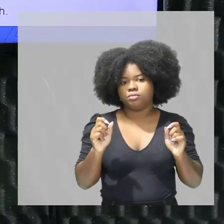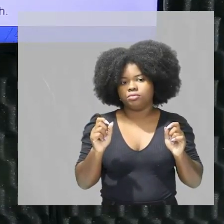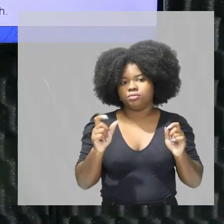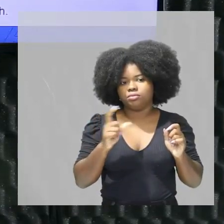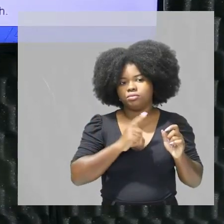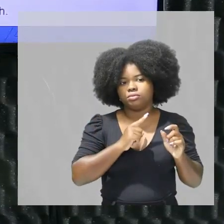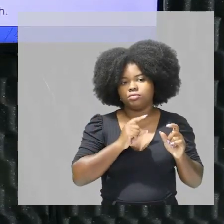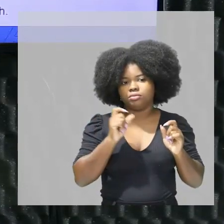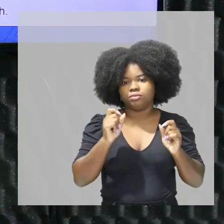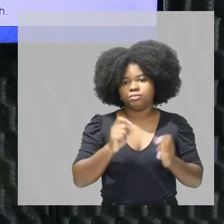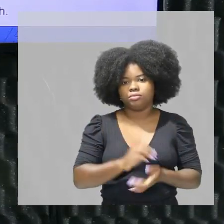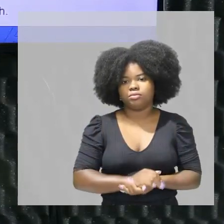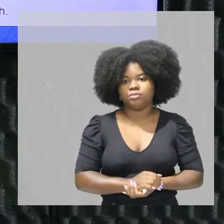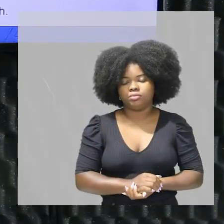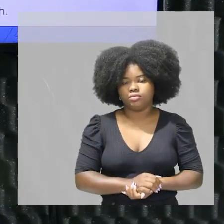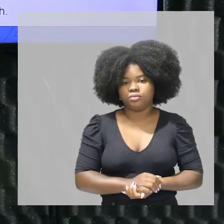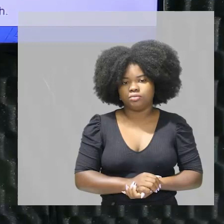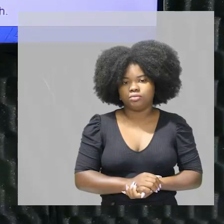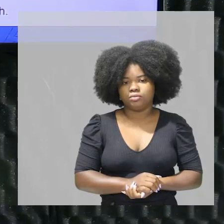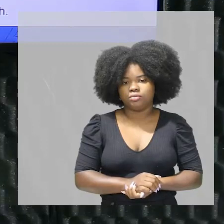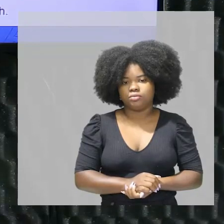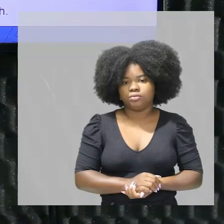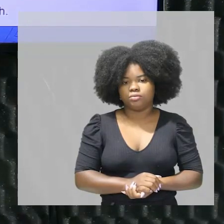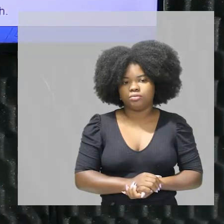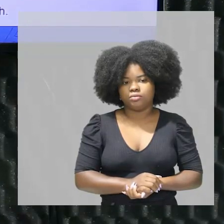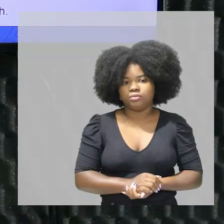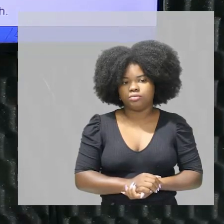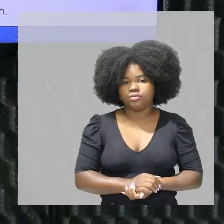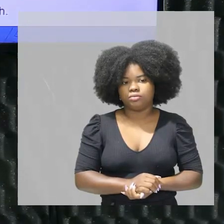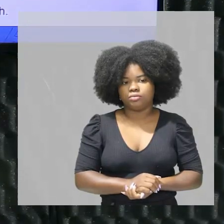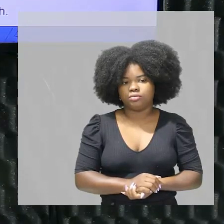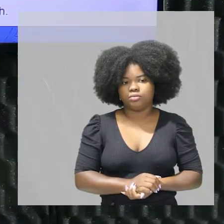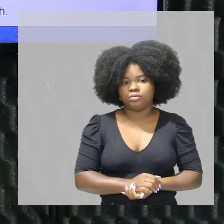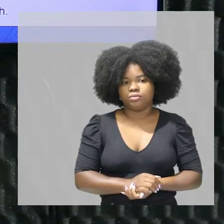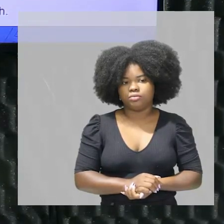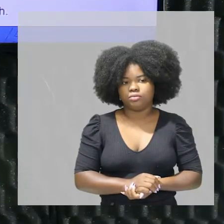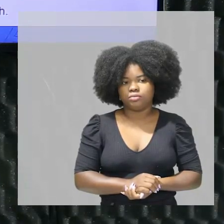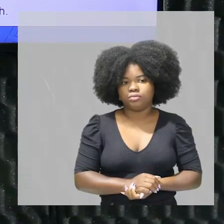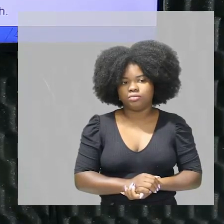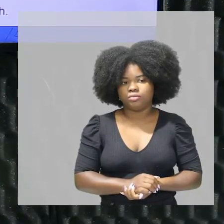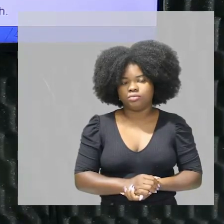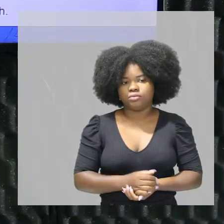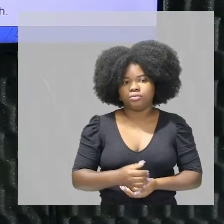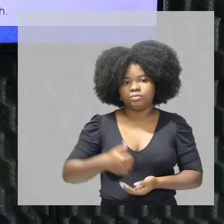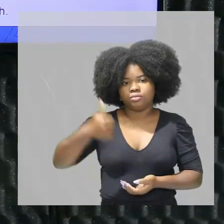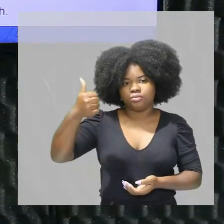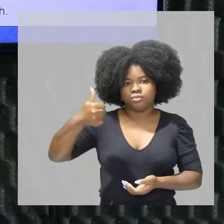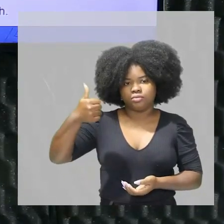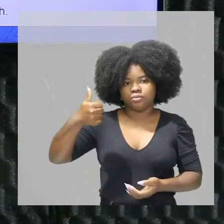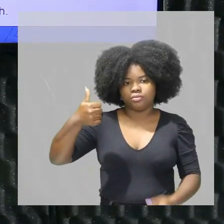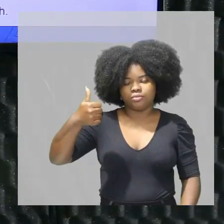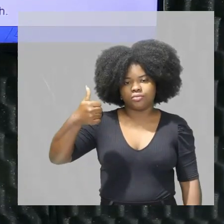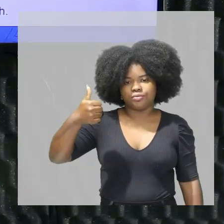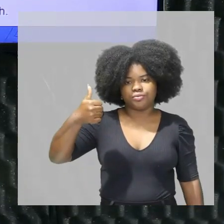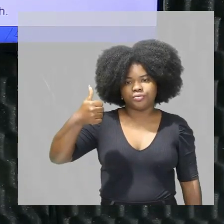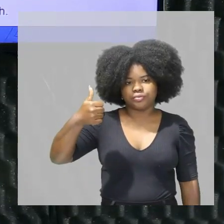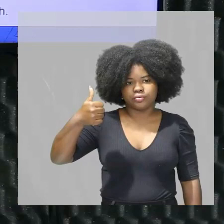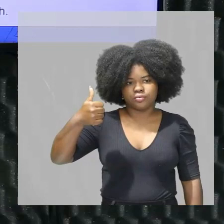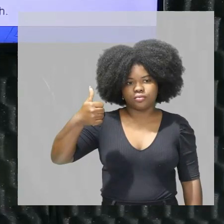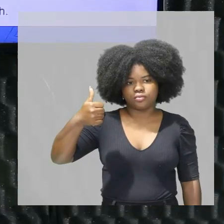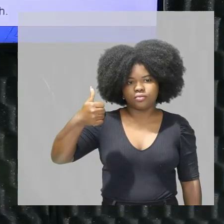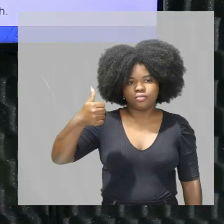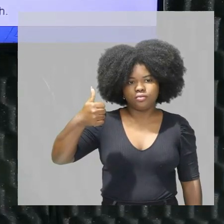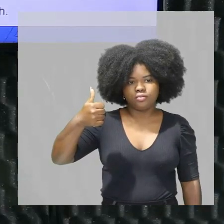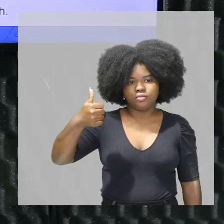verdade fazer uma demonstração tá Então olha só todo Professor deve saber um pouco de Psicologia